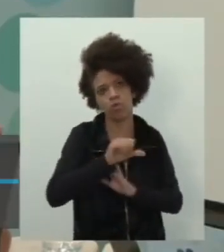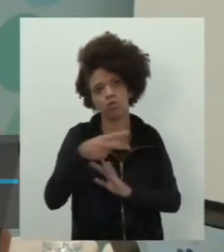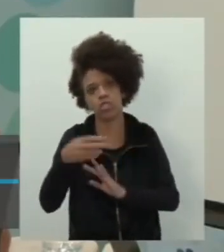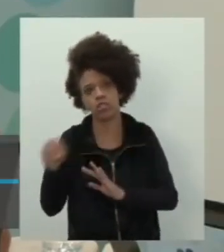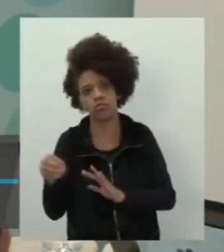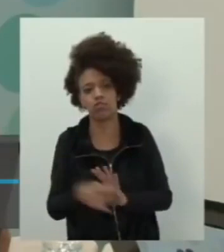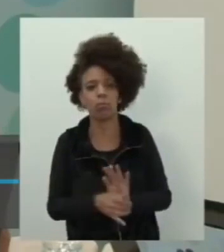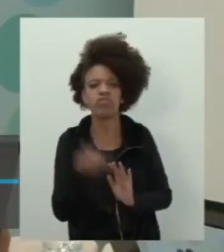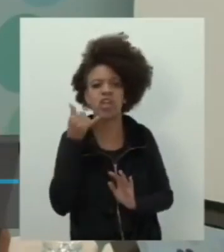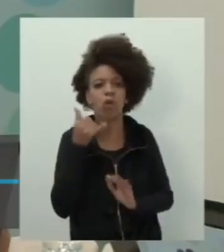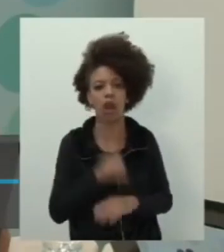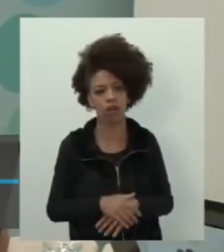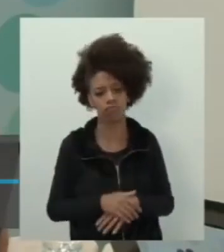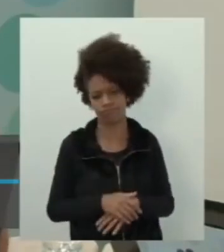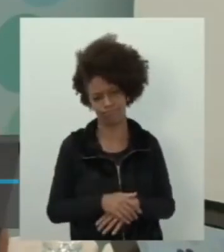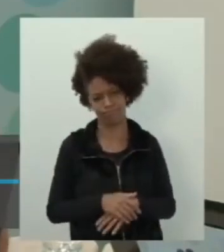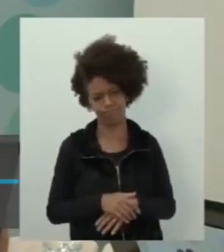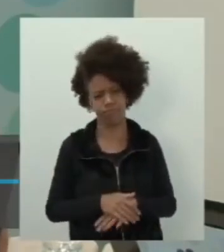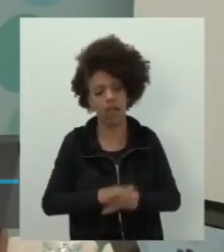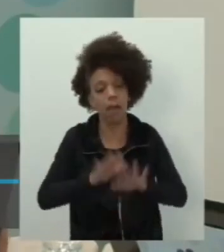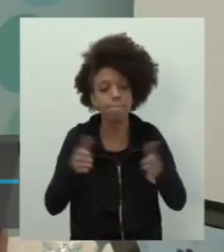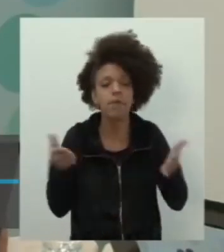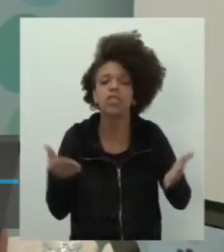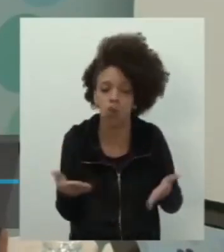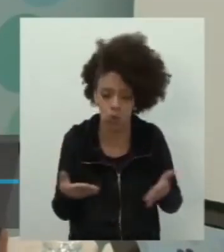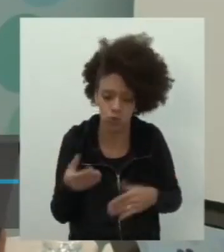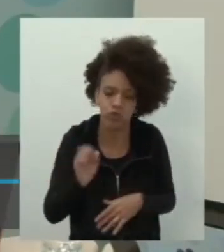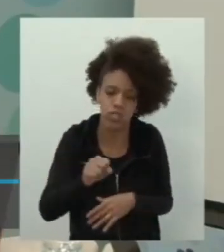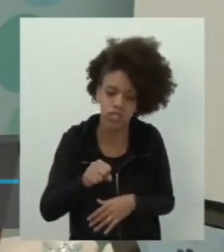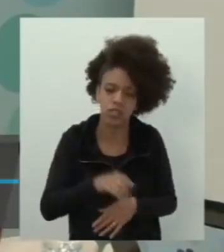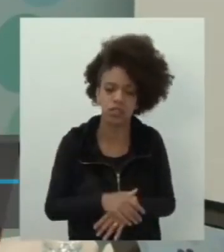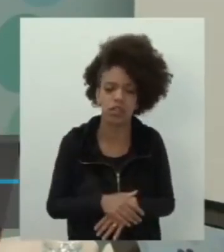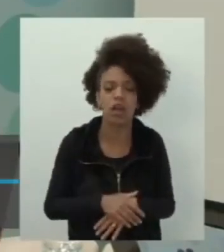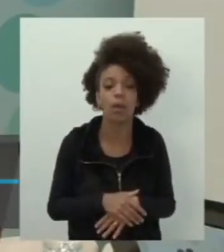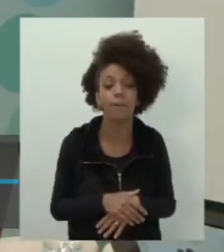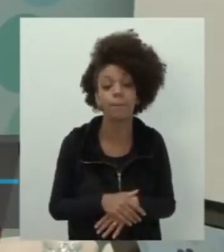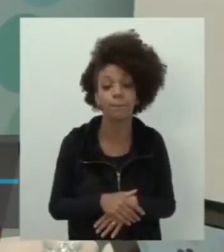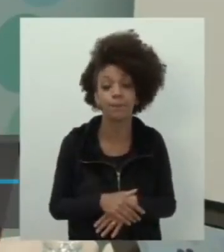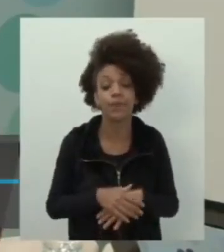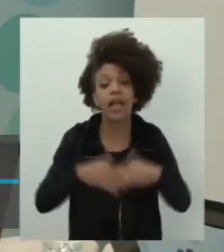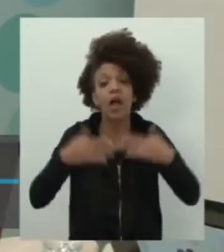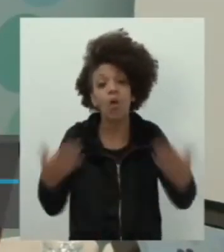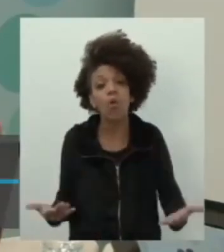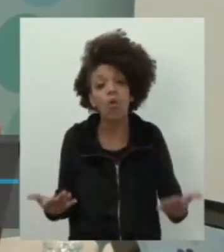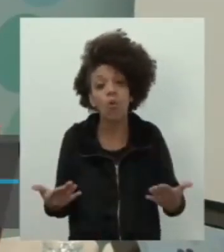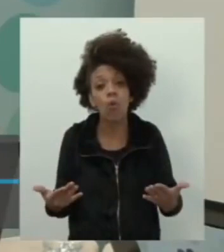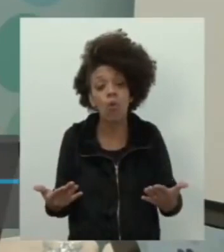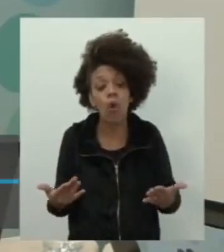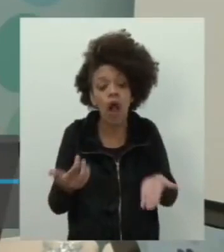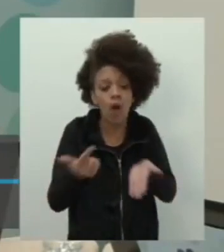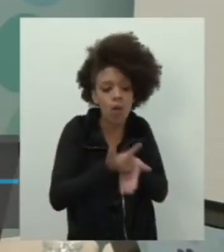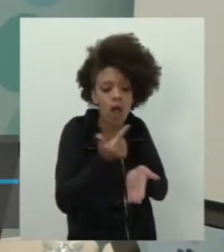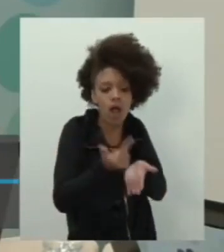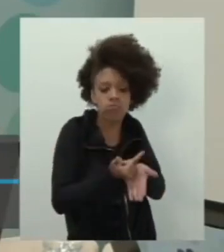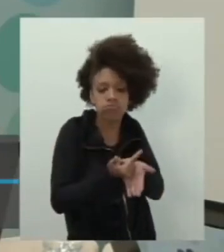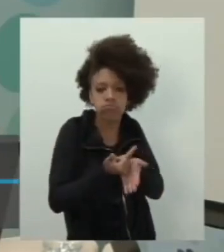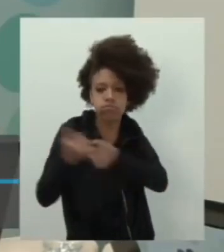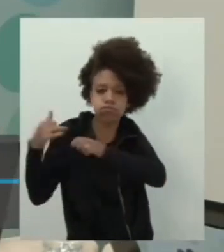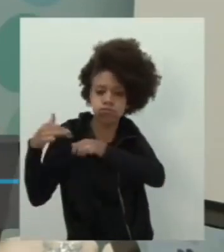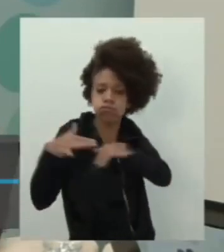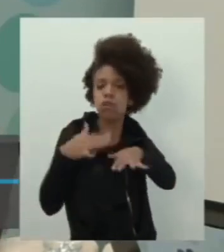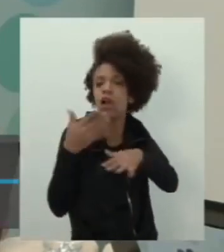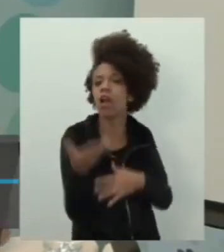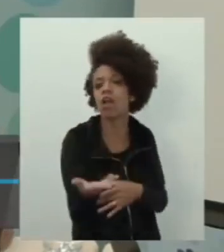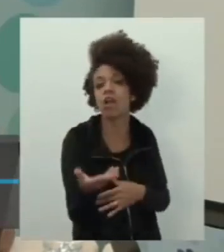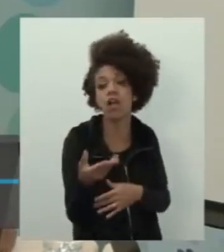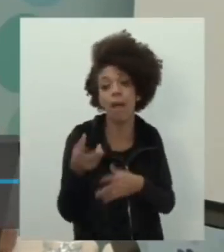celular, né? Agora, hoje sim, então, qual o movimento literário de agora? Só é possível percebermos depois de